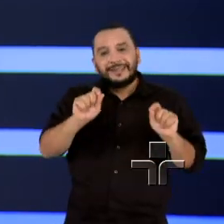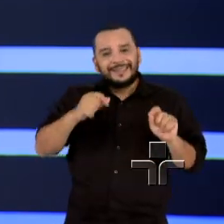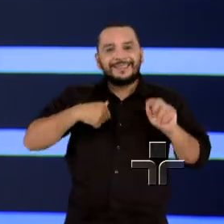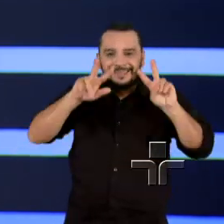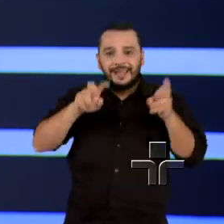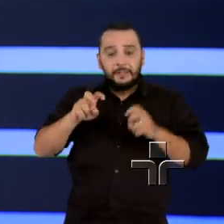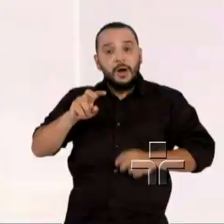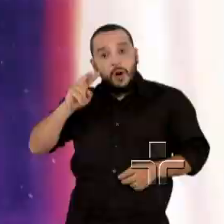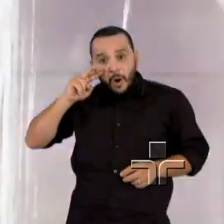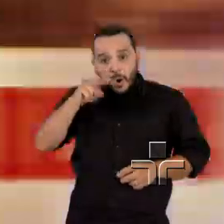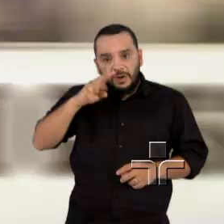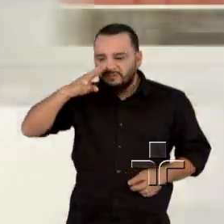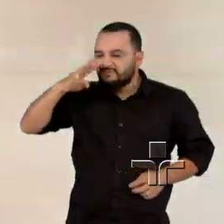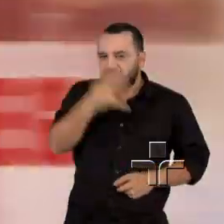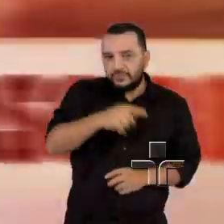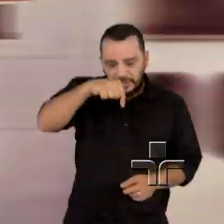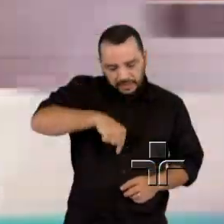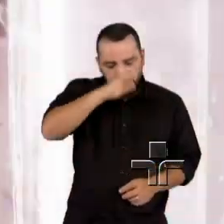no Brasil.